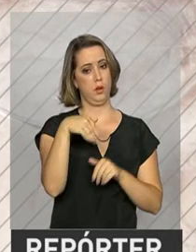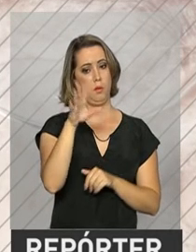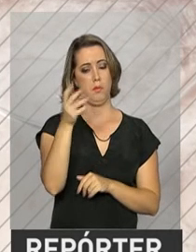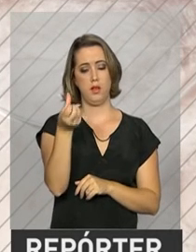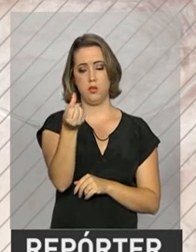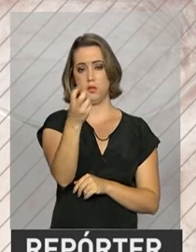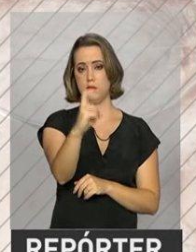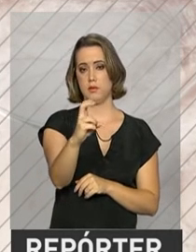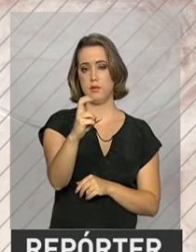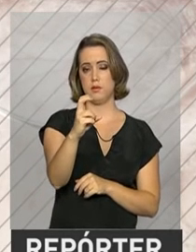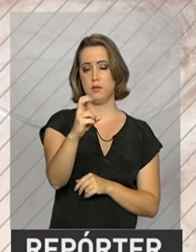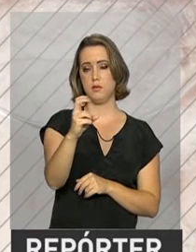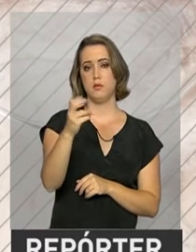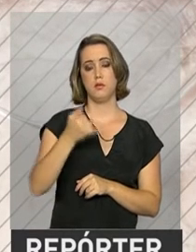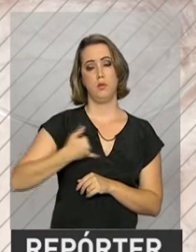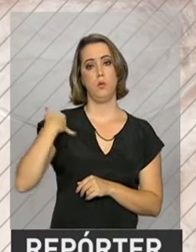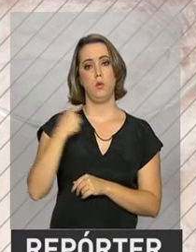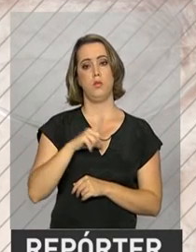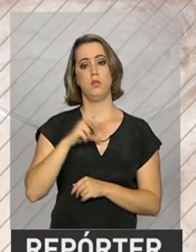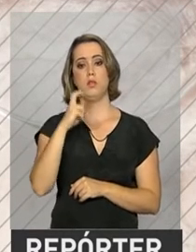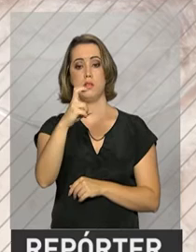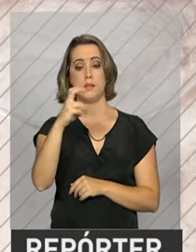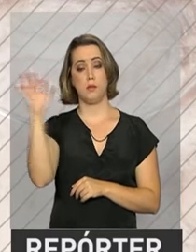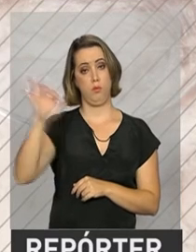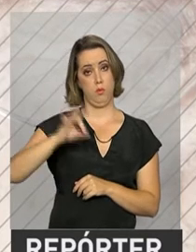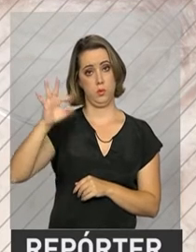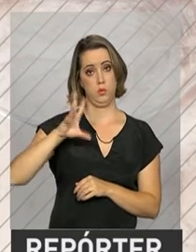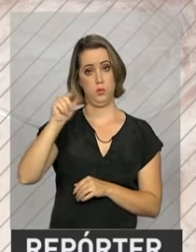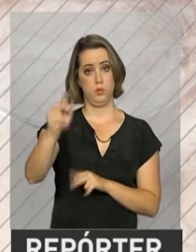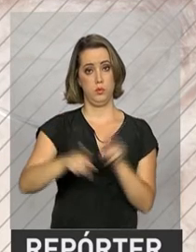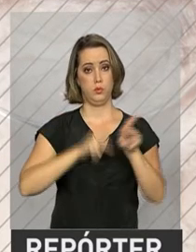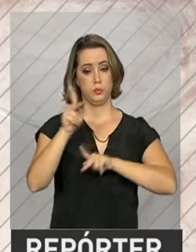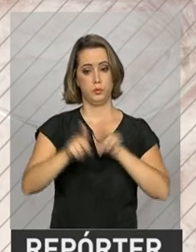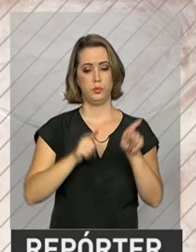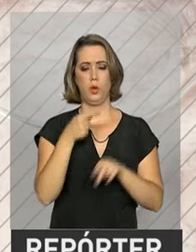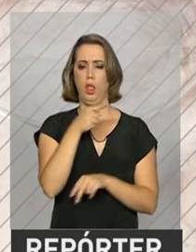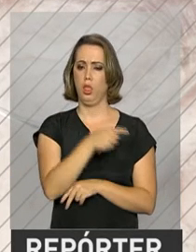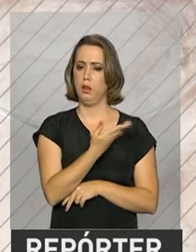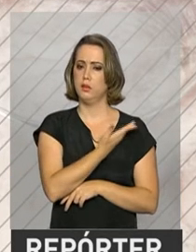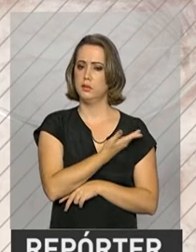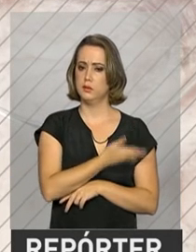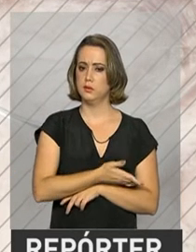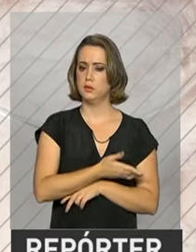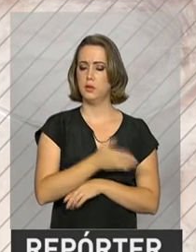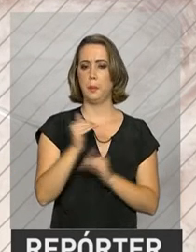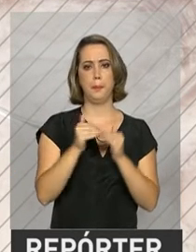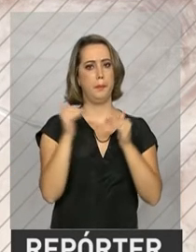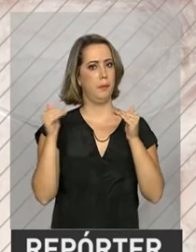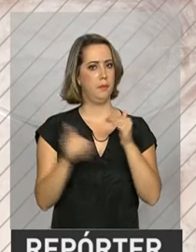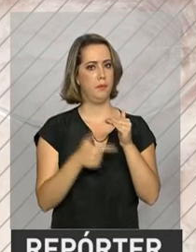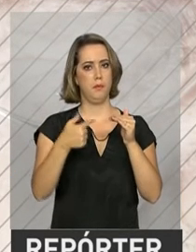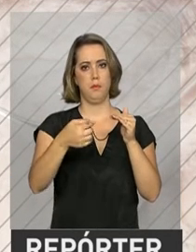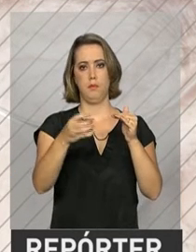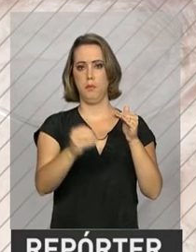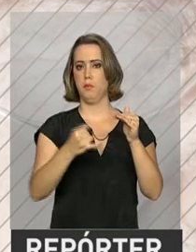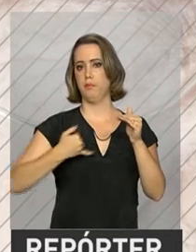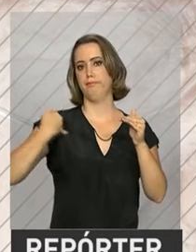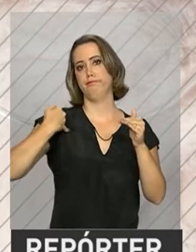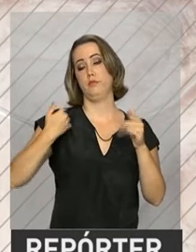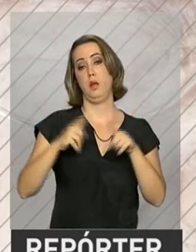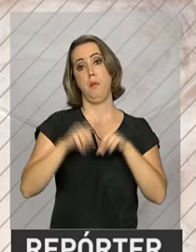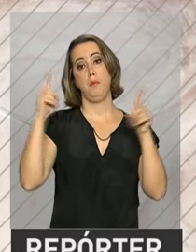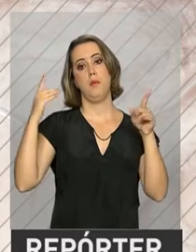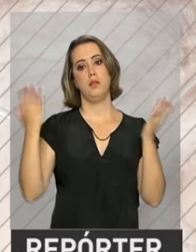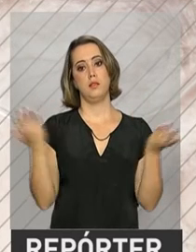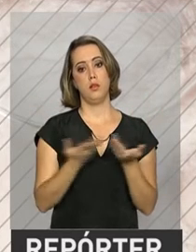5% da população total naquele ano a expectativa de vida era de menos de 70 anos mas a pirâmide etária